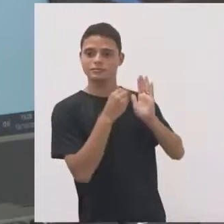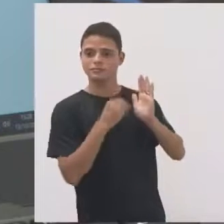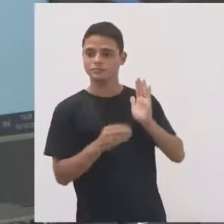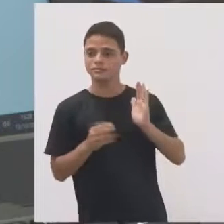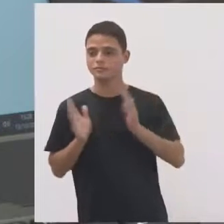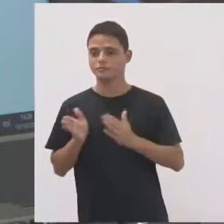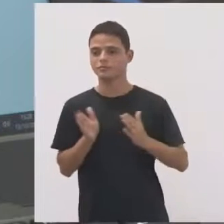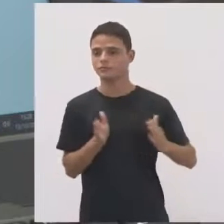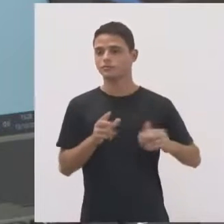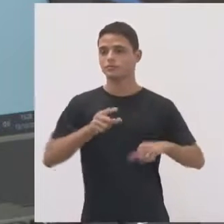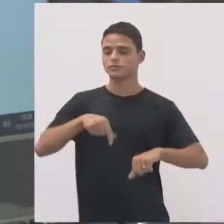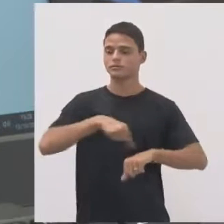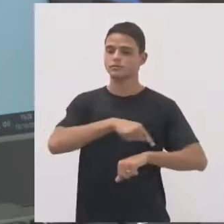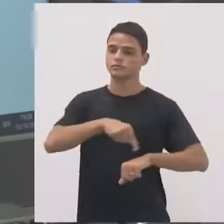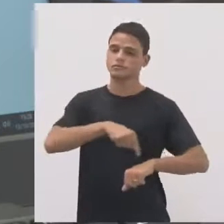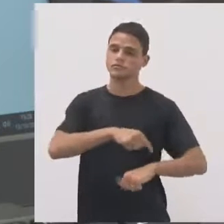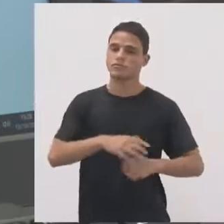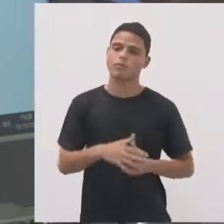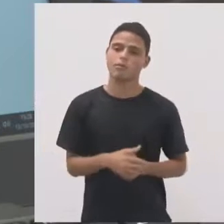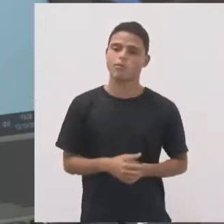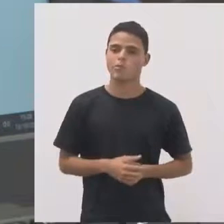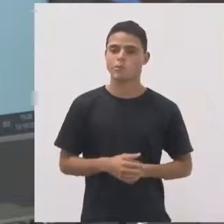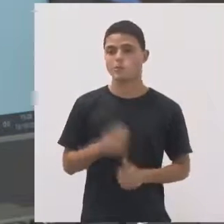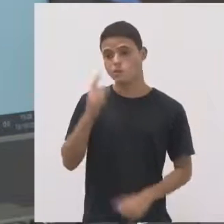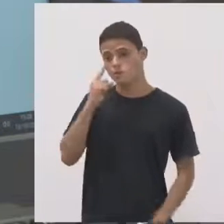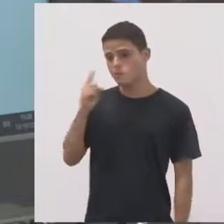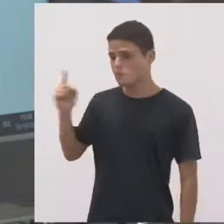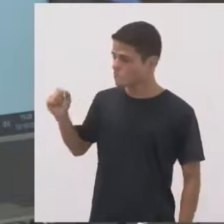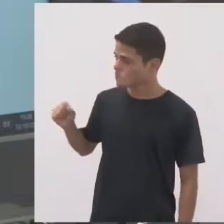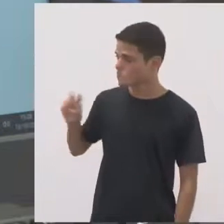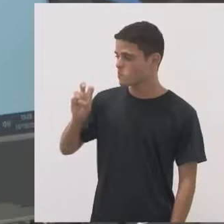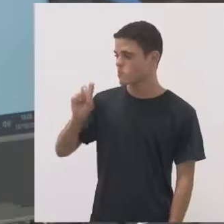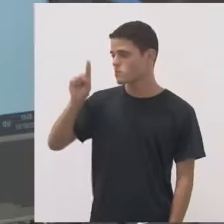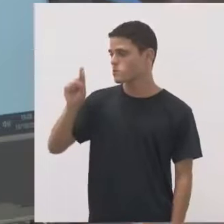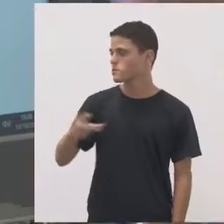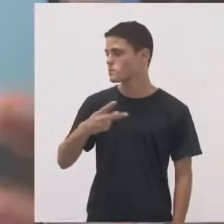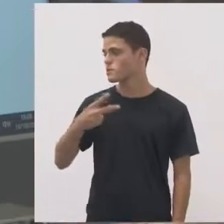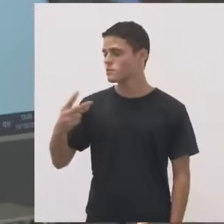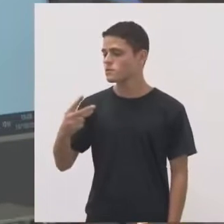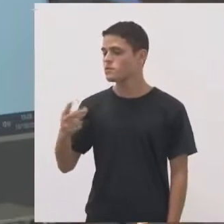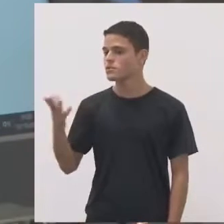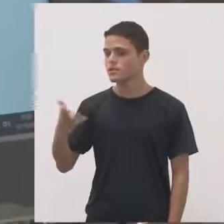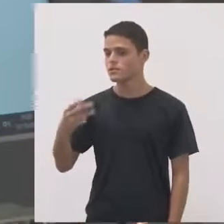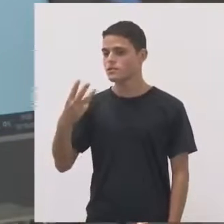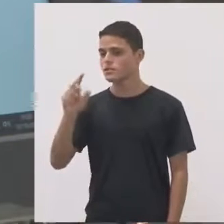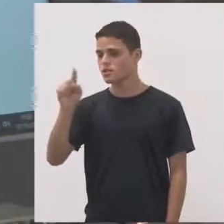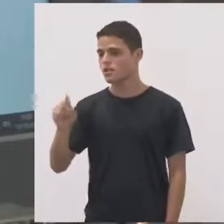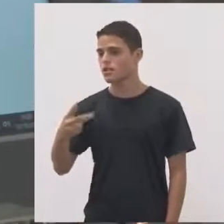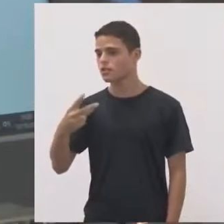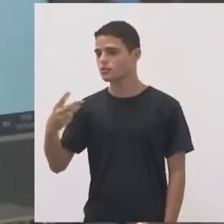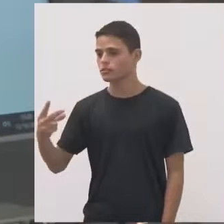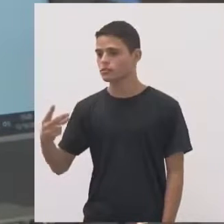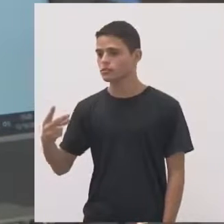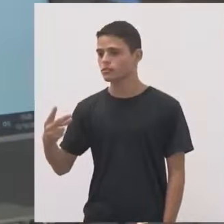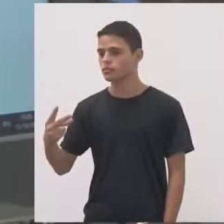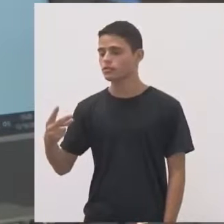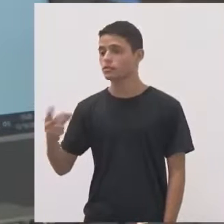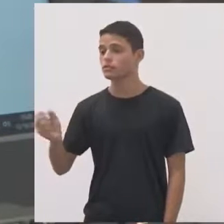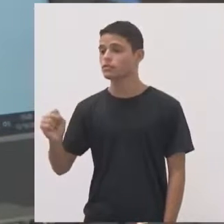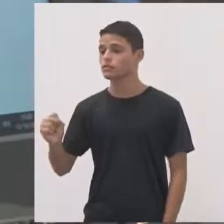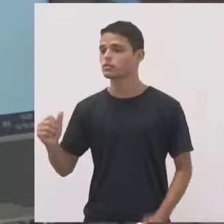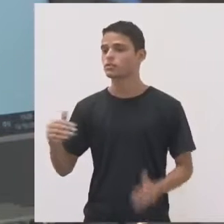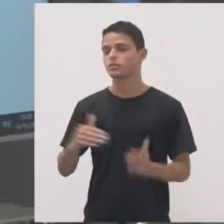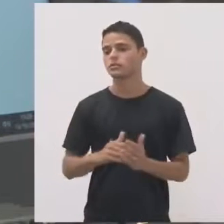sincronizar o horário. Vocês estão olhando aqui que estava 5h22, agora 3h22. Ele foi para 3h28, tá